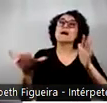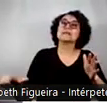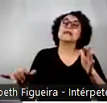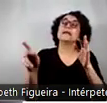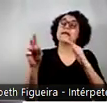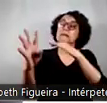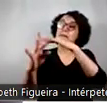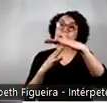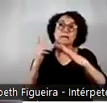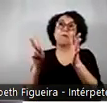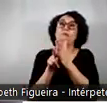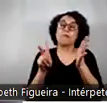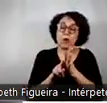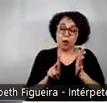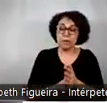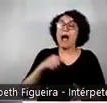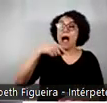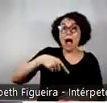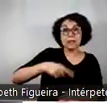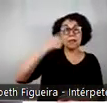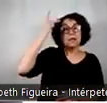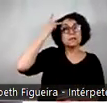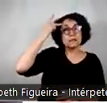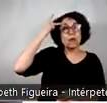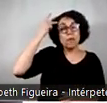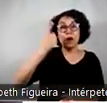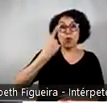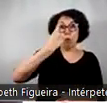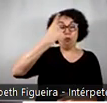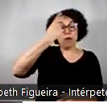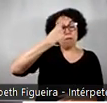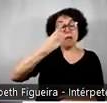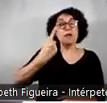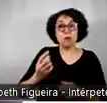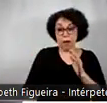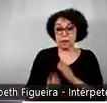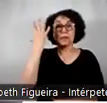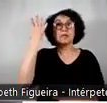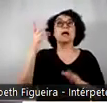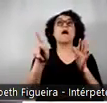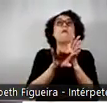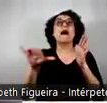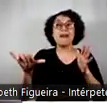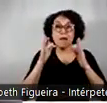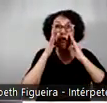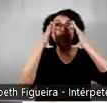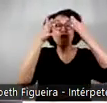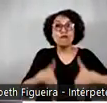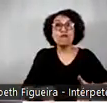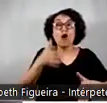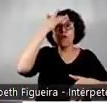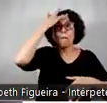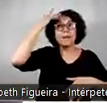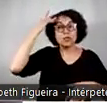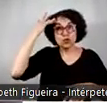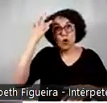imigração, de pensar uma política pública específica para a população migrante e refugiada no seu município, né,